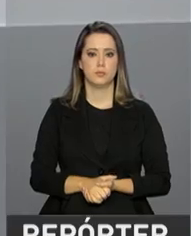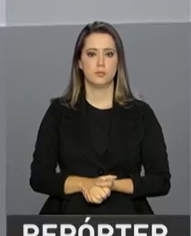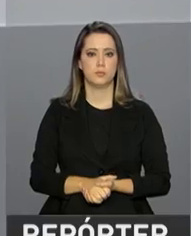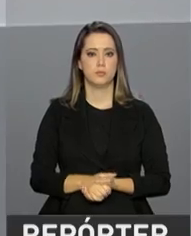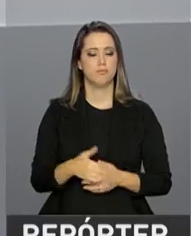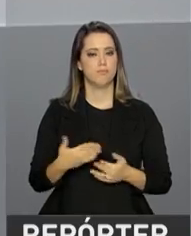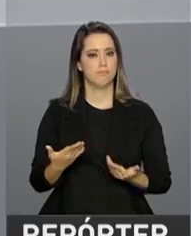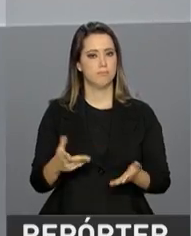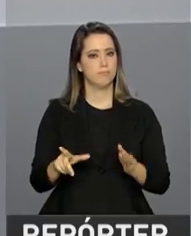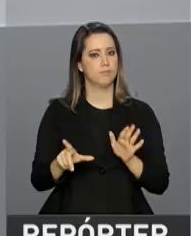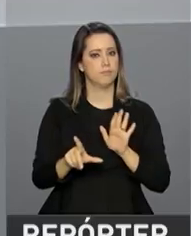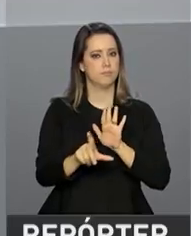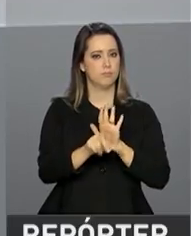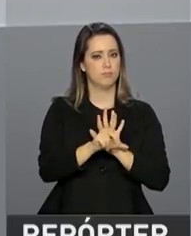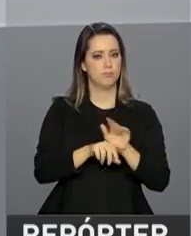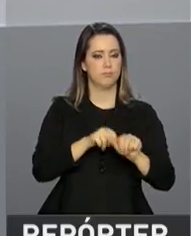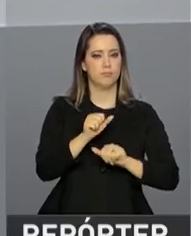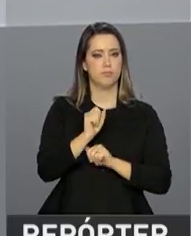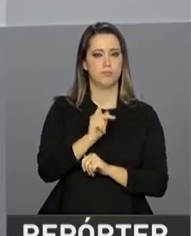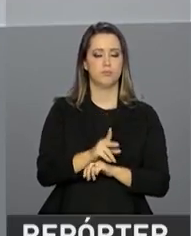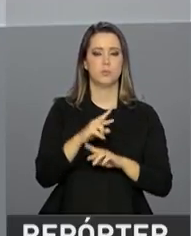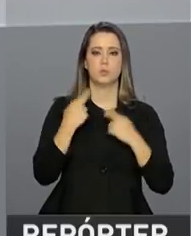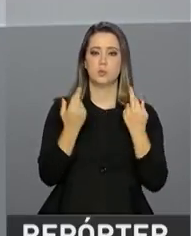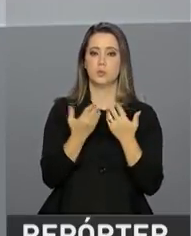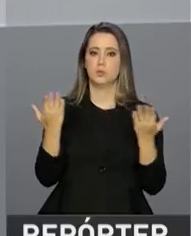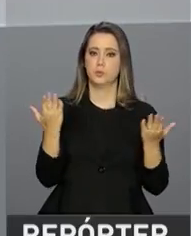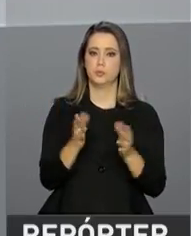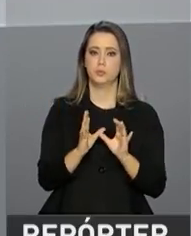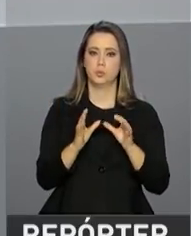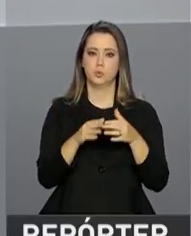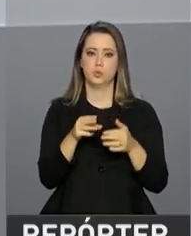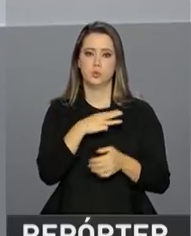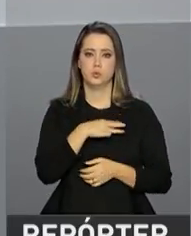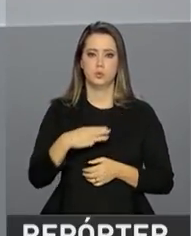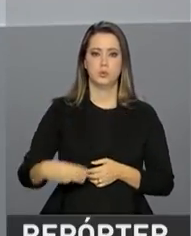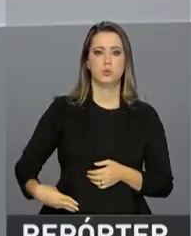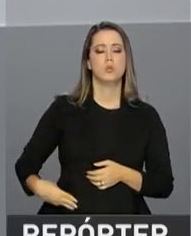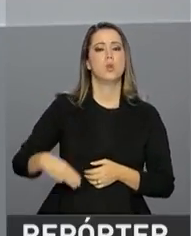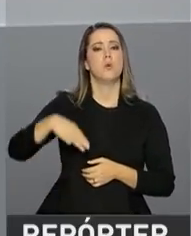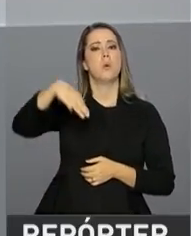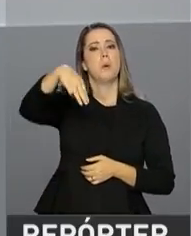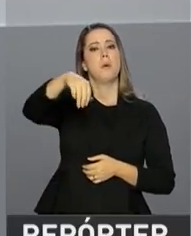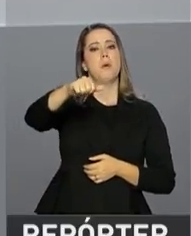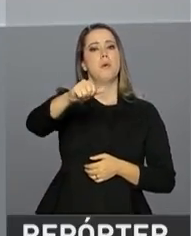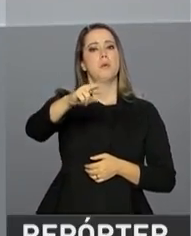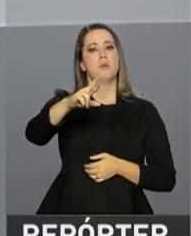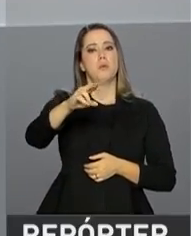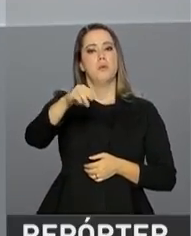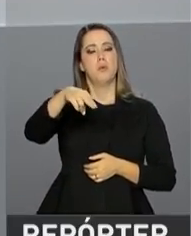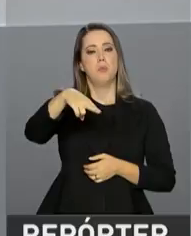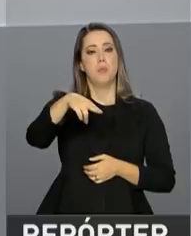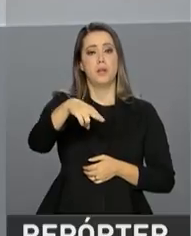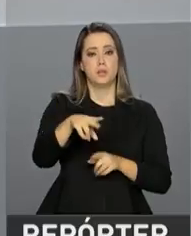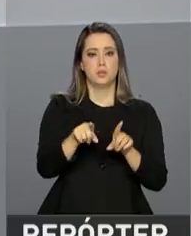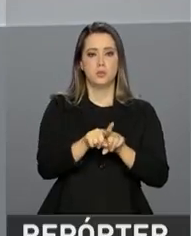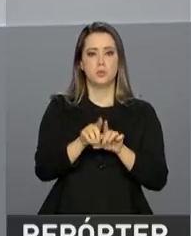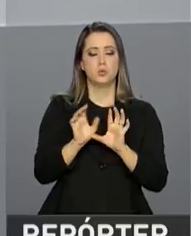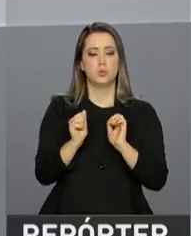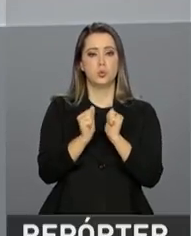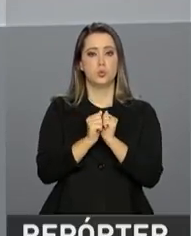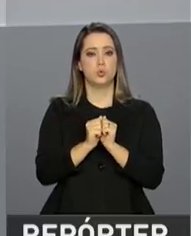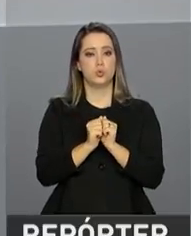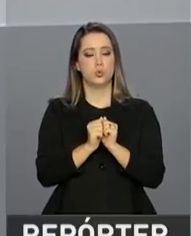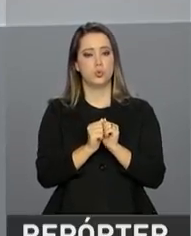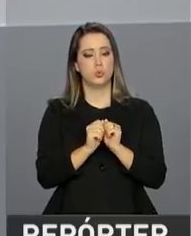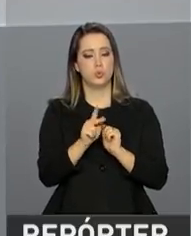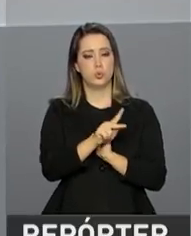E a reforma da Previdência foi tema de uma reunião hoje entre o ministro Carlos Marum e o presidente da Câmara, Rodrigo Maia. Em